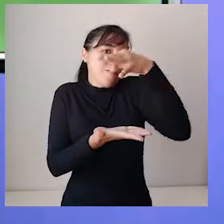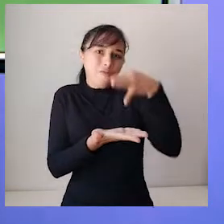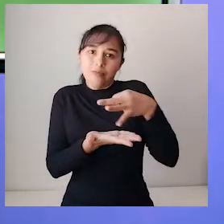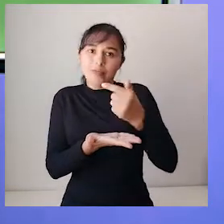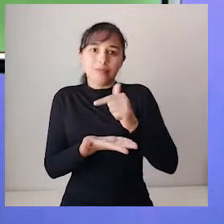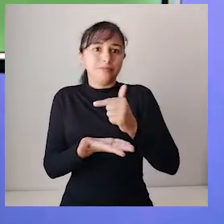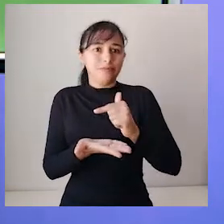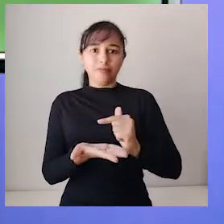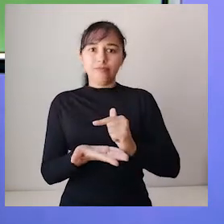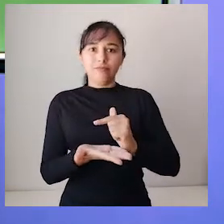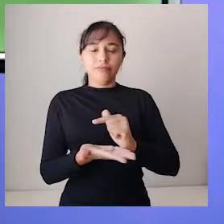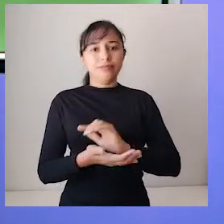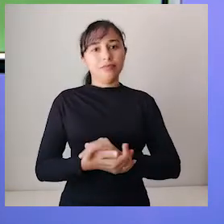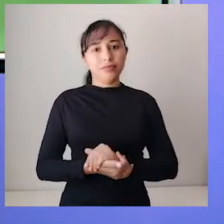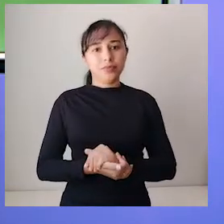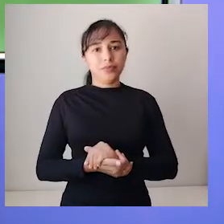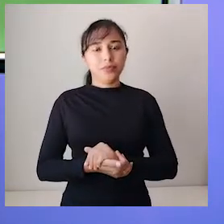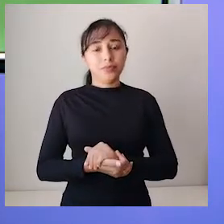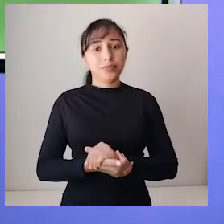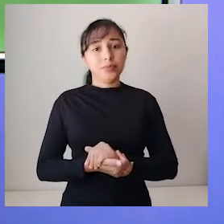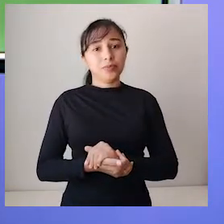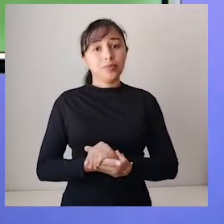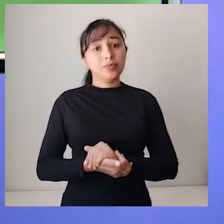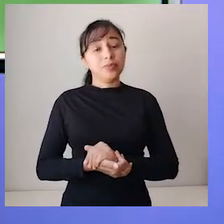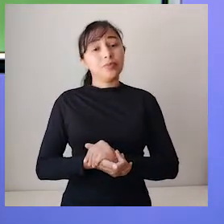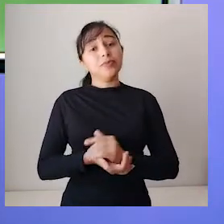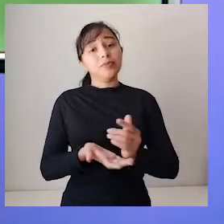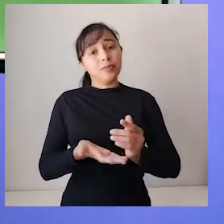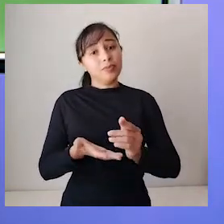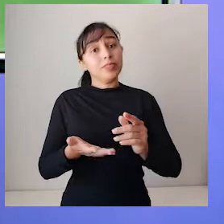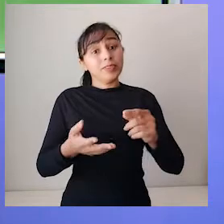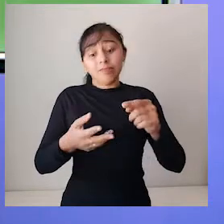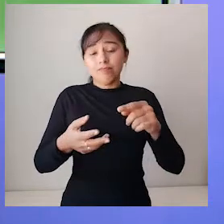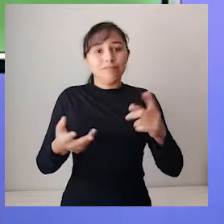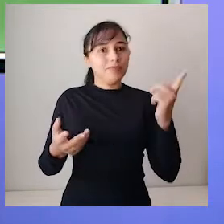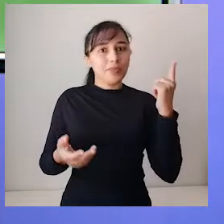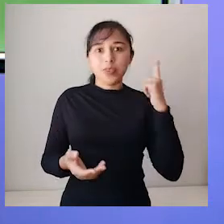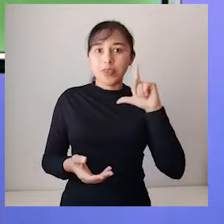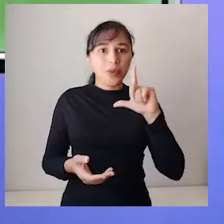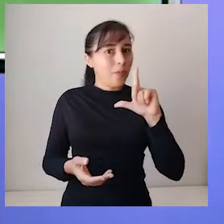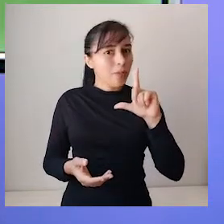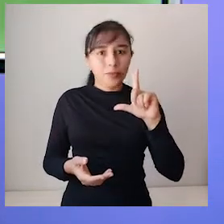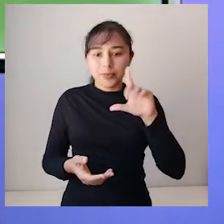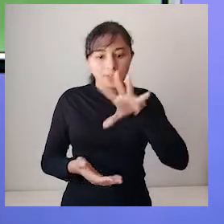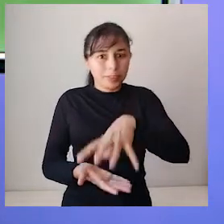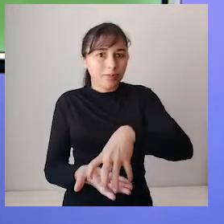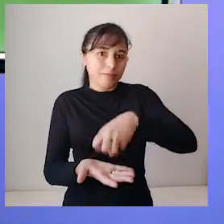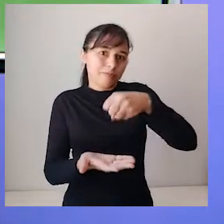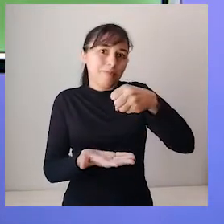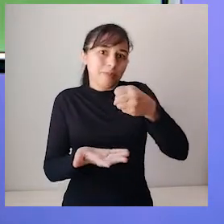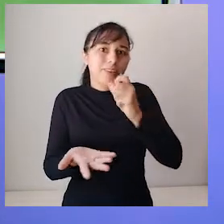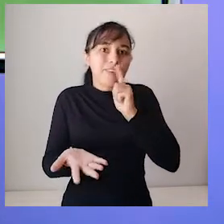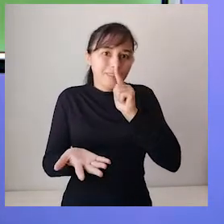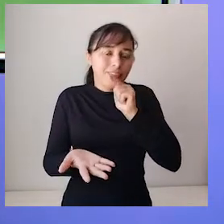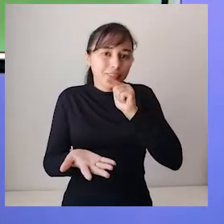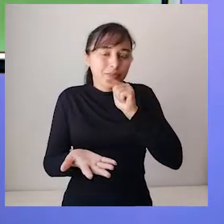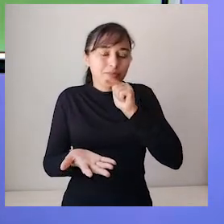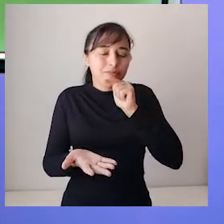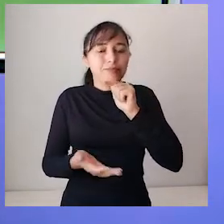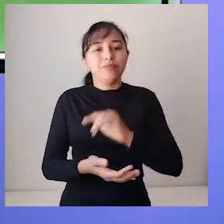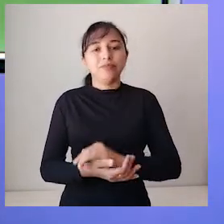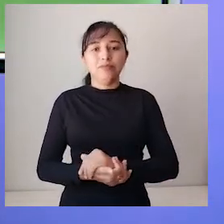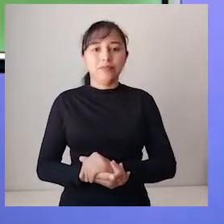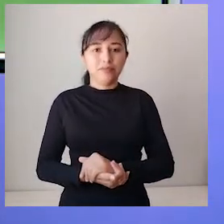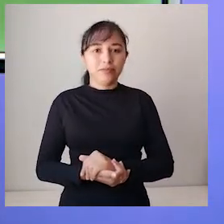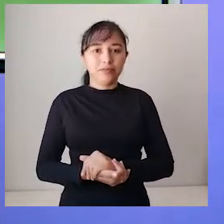forma certinha para essa matéria. Então ela não é tão palpável quanto a água no estado